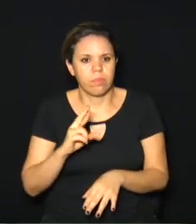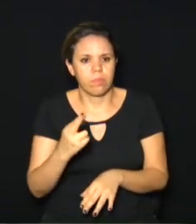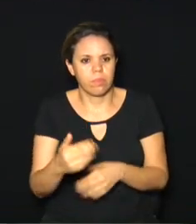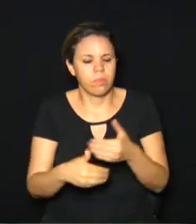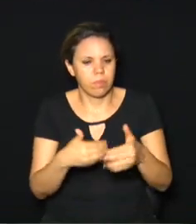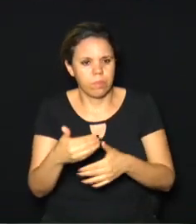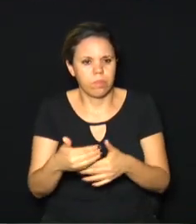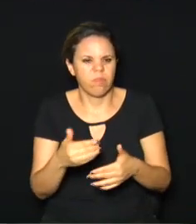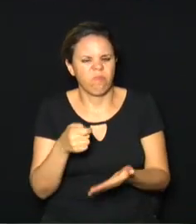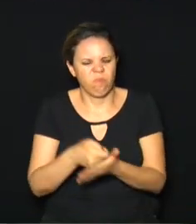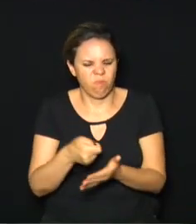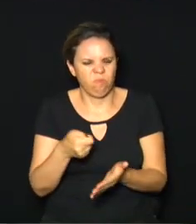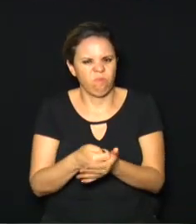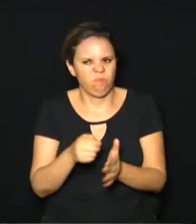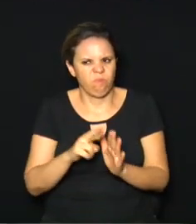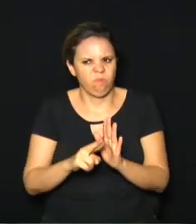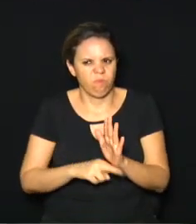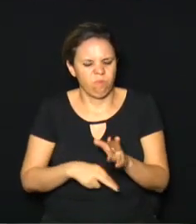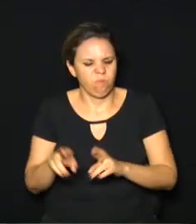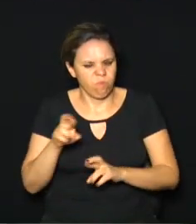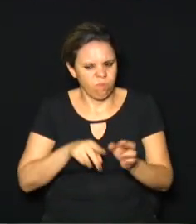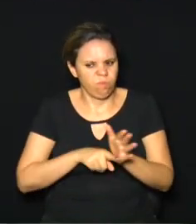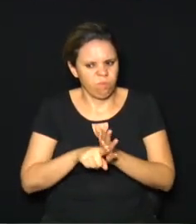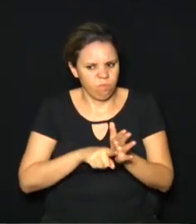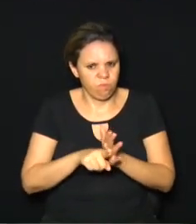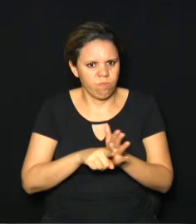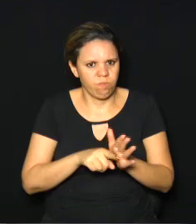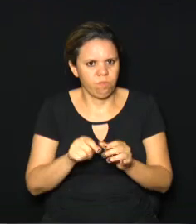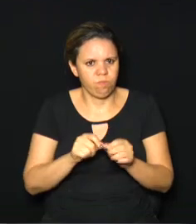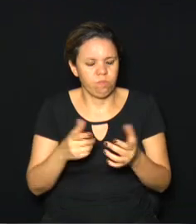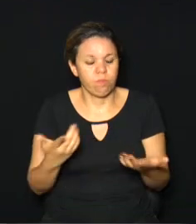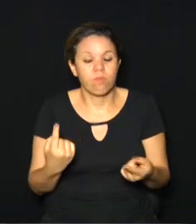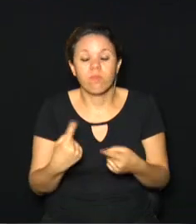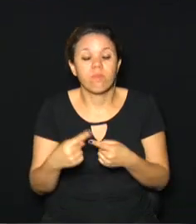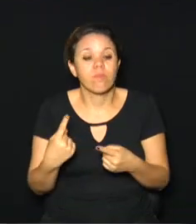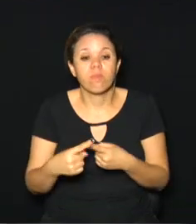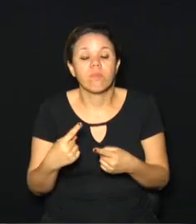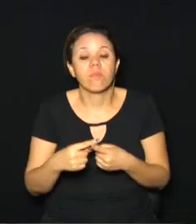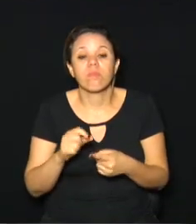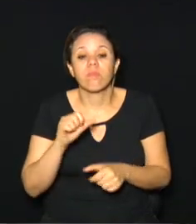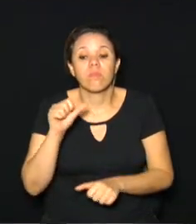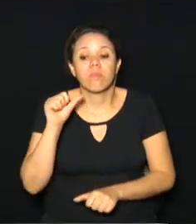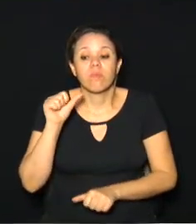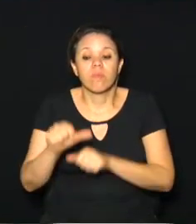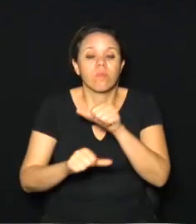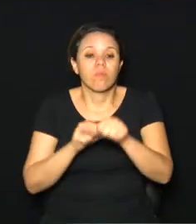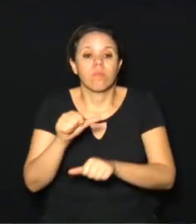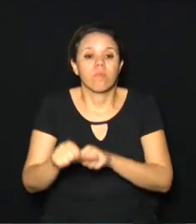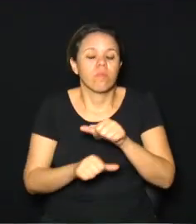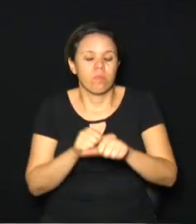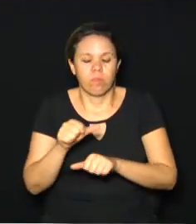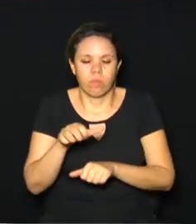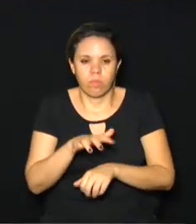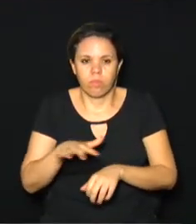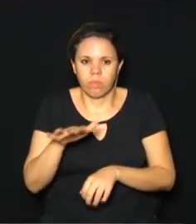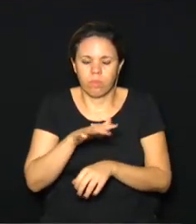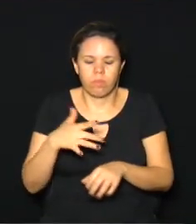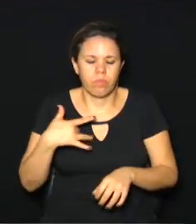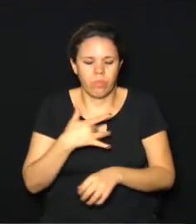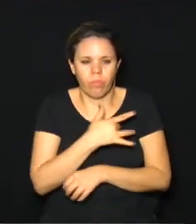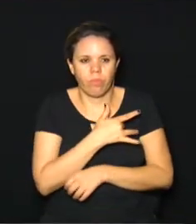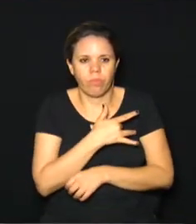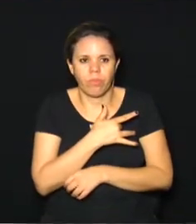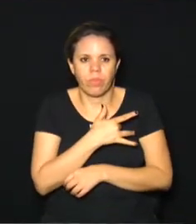vamos ser bem rigorosos na fiscalização, né? Bem rigorosos, até porque mesmo que a mudança nessa parte, pelo menos essa parte de